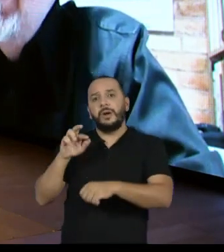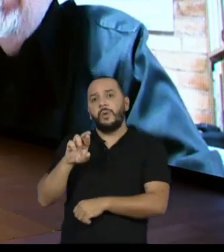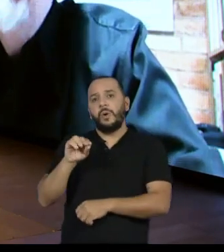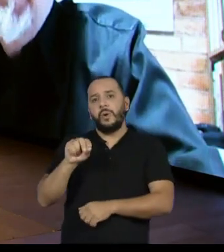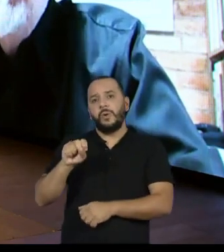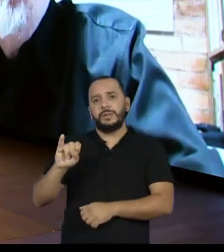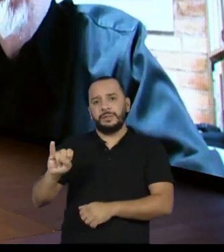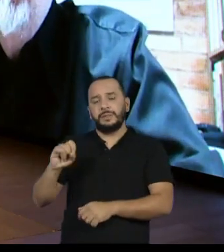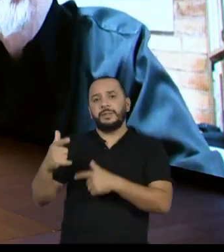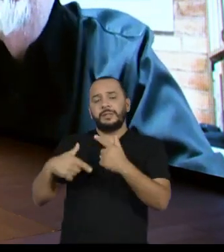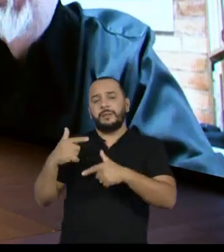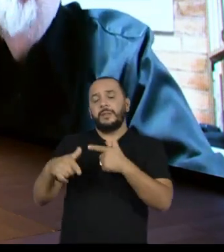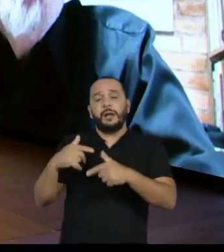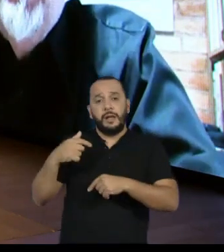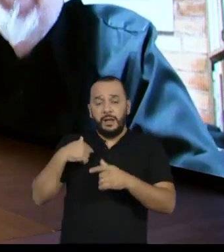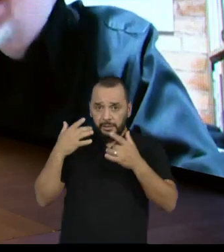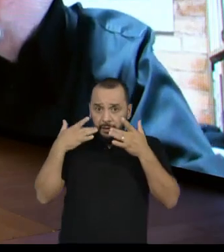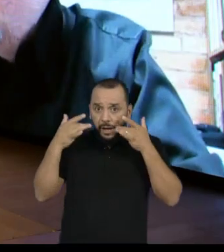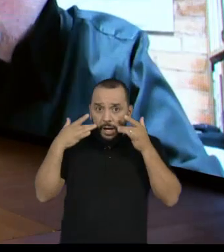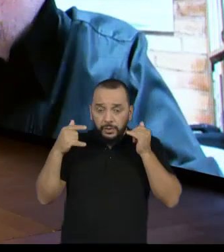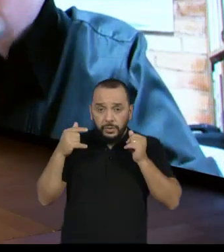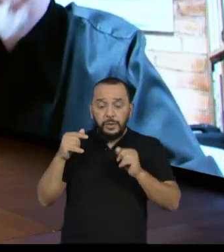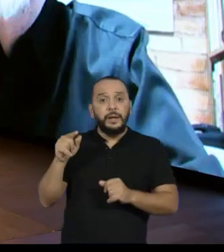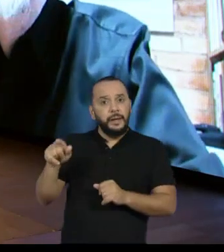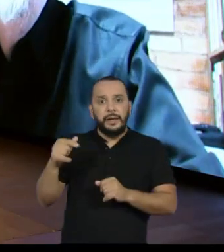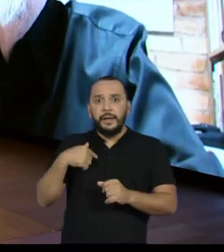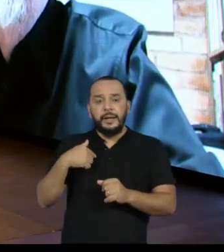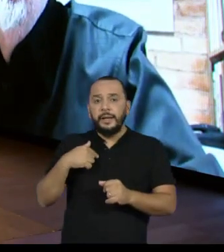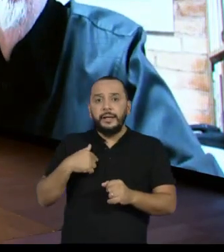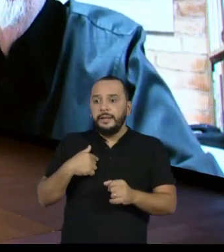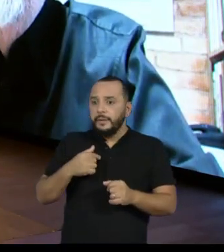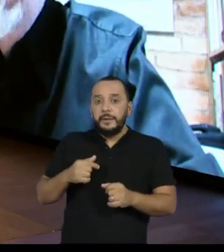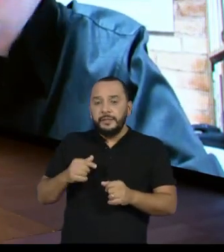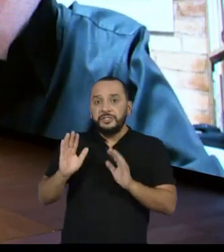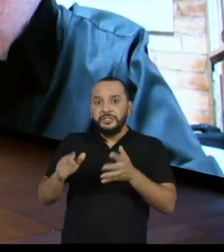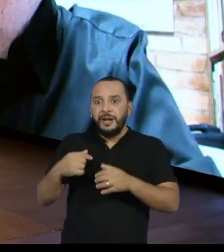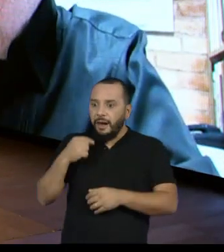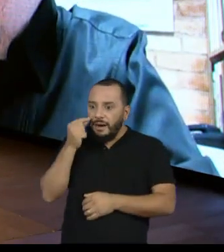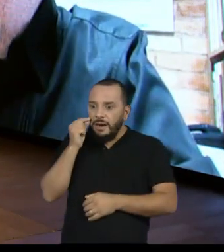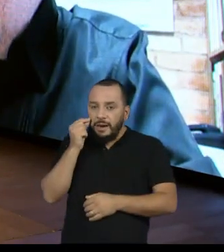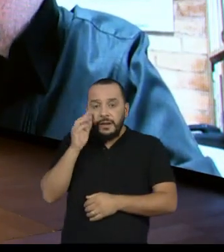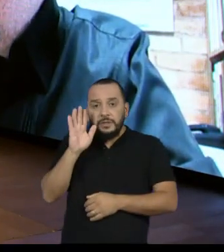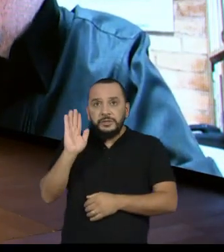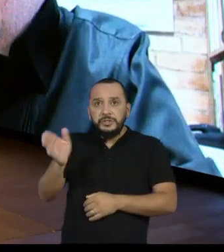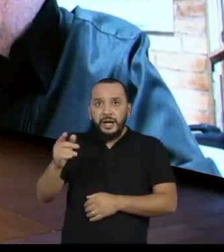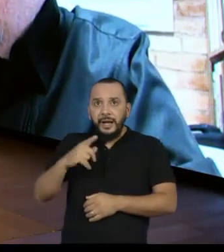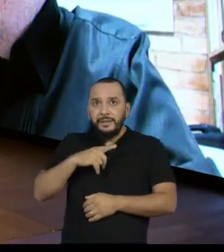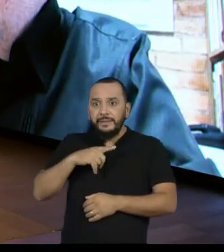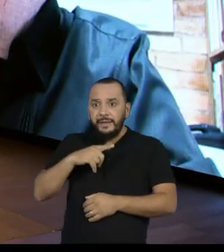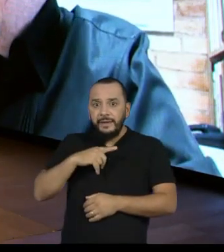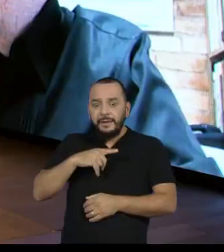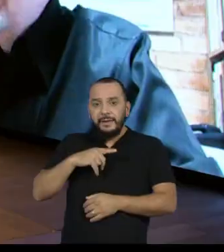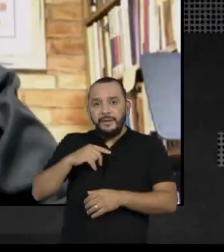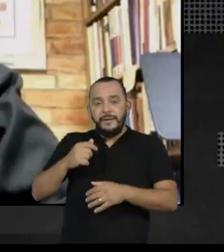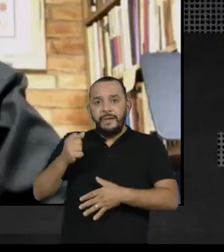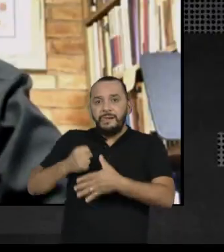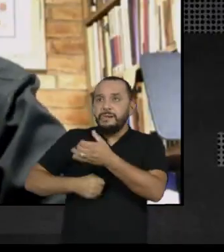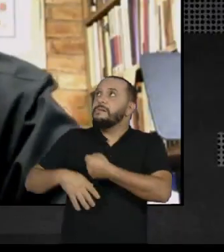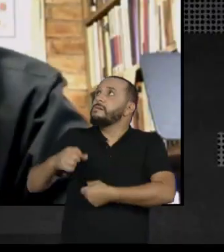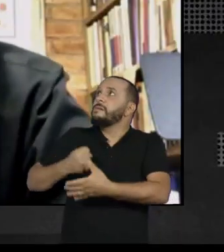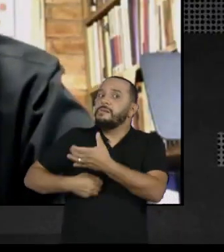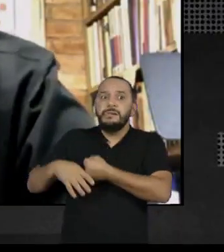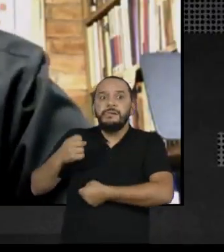uma artesania que sabe fazer tudo no teatro. Tudo que você possa imaginar. Então, se